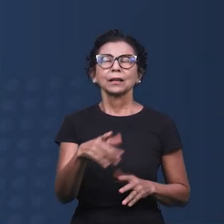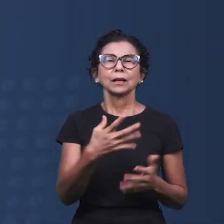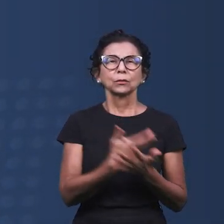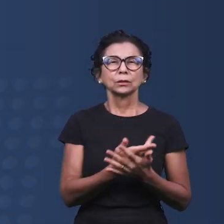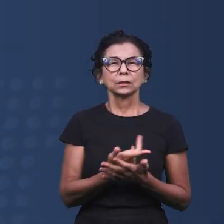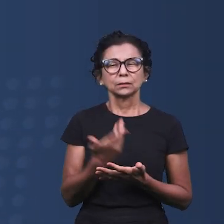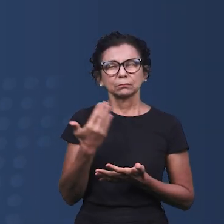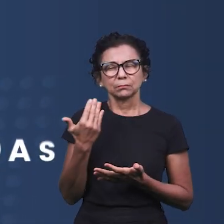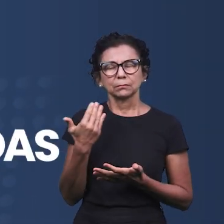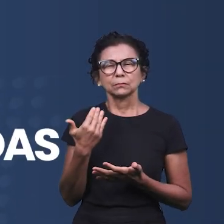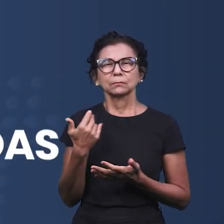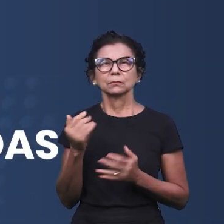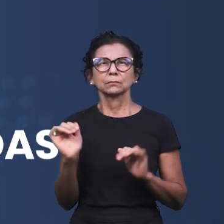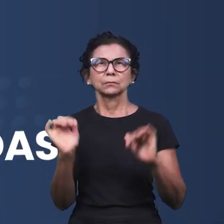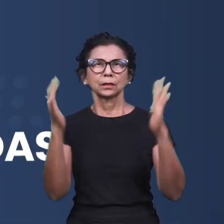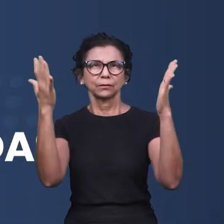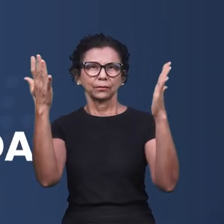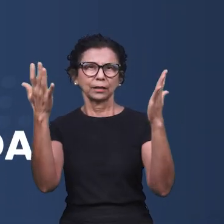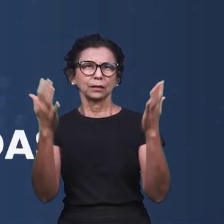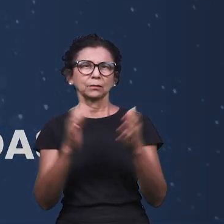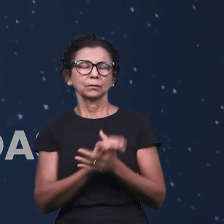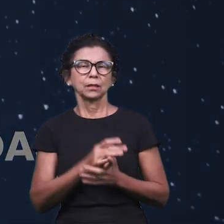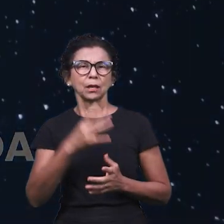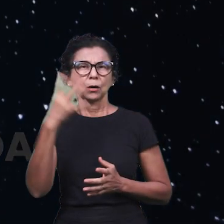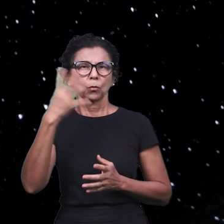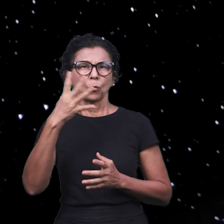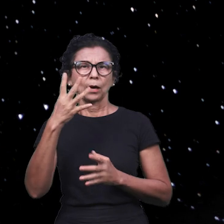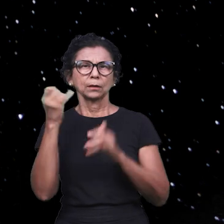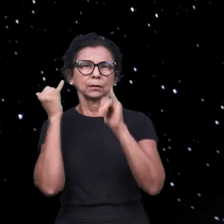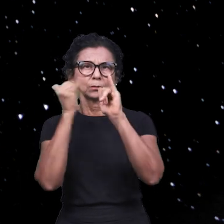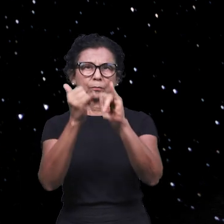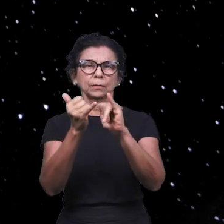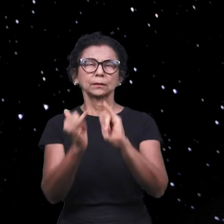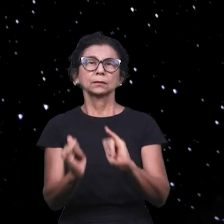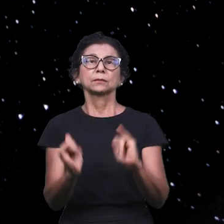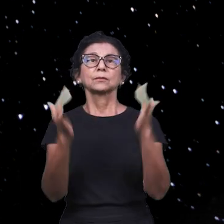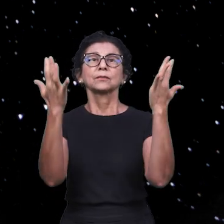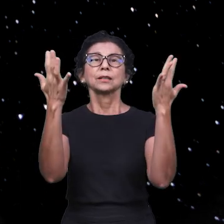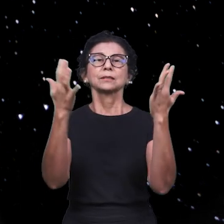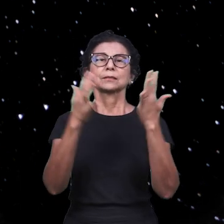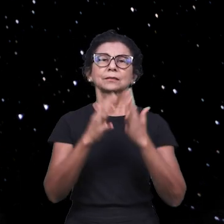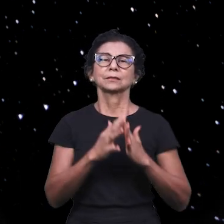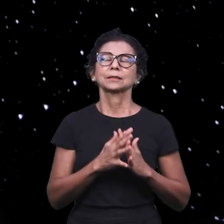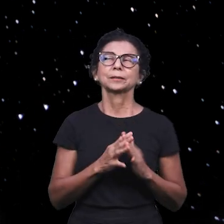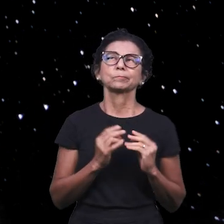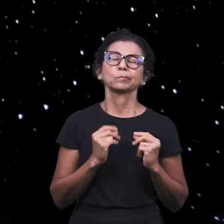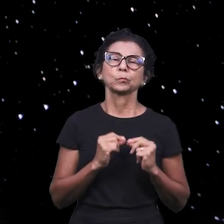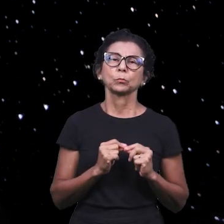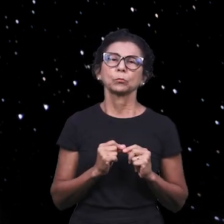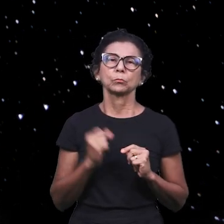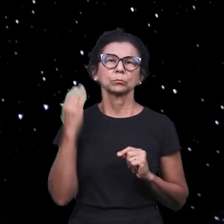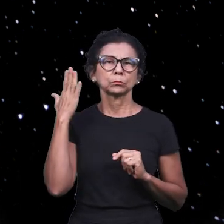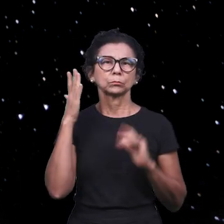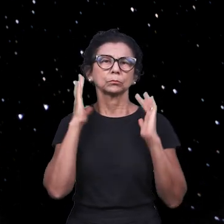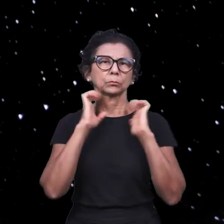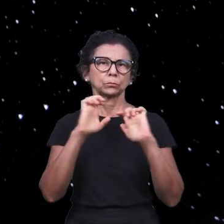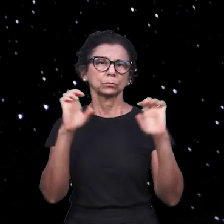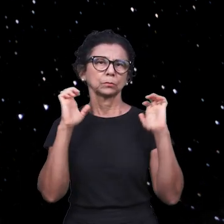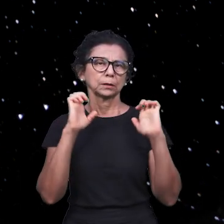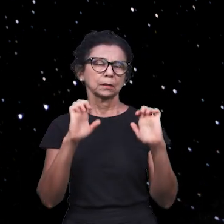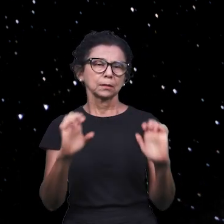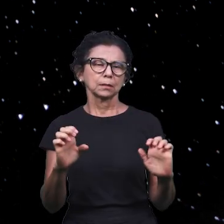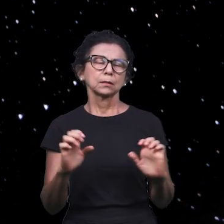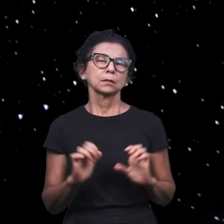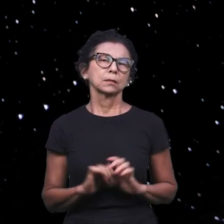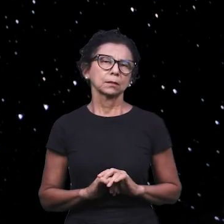Facilitador. Eu lembrei de um texto aqui do livro do profeta Abacuque, que eu gostaria de ler, diz assim: e o Senhor